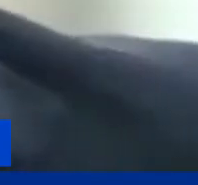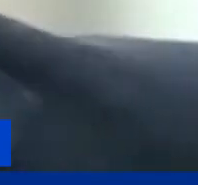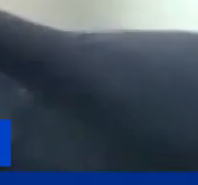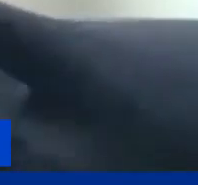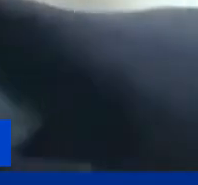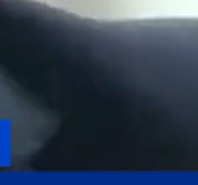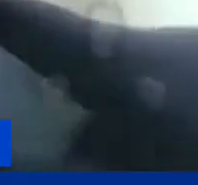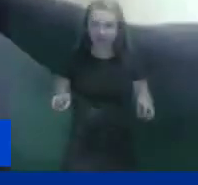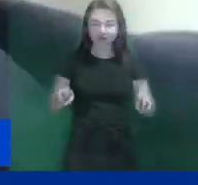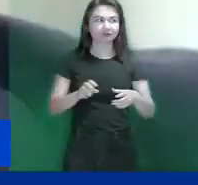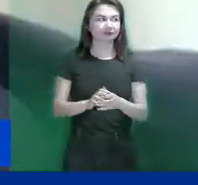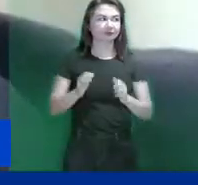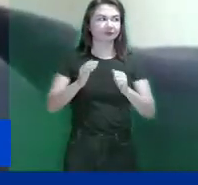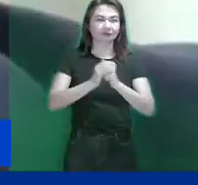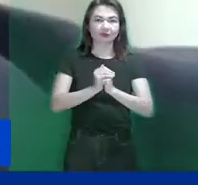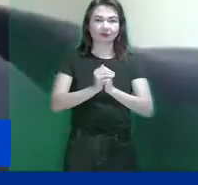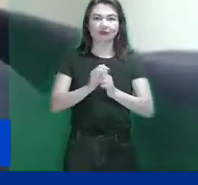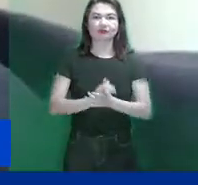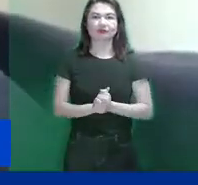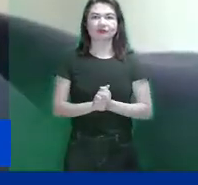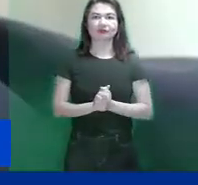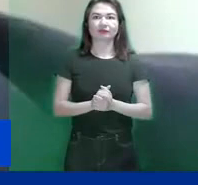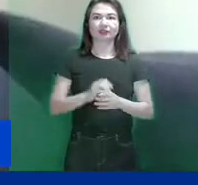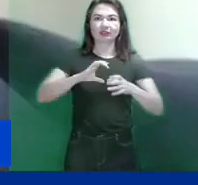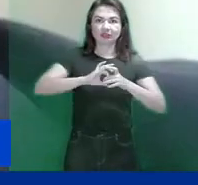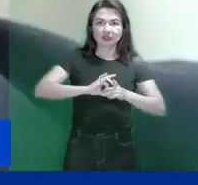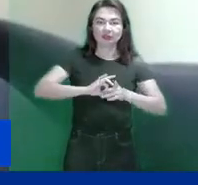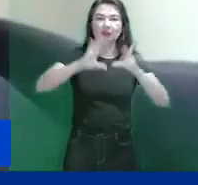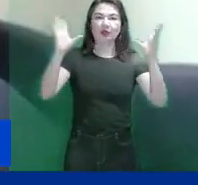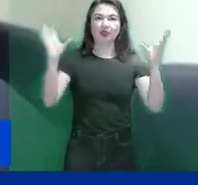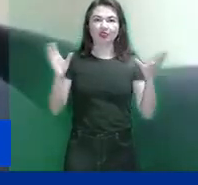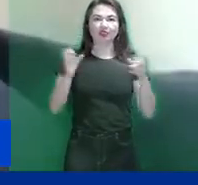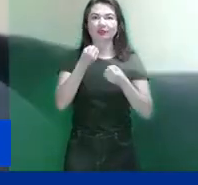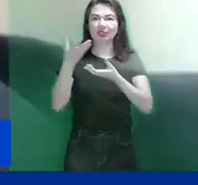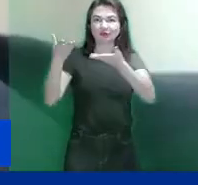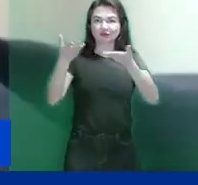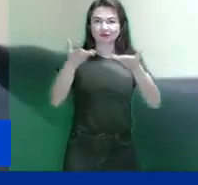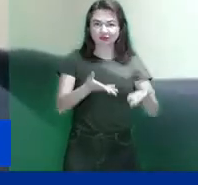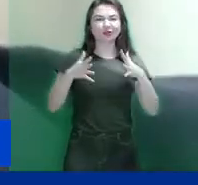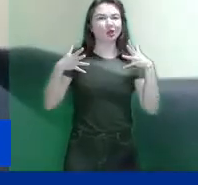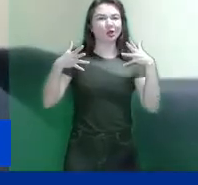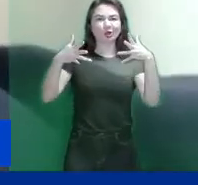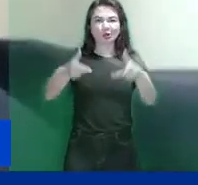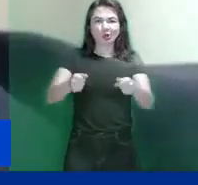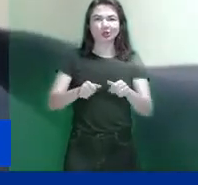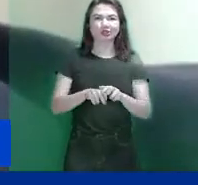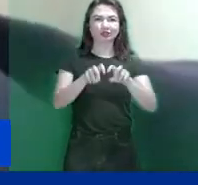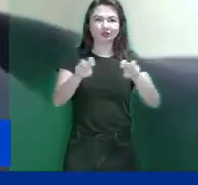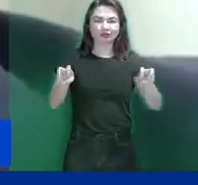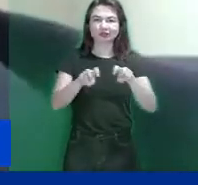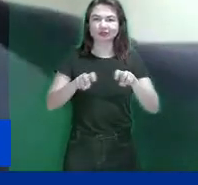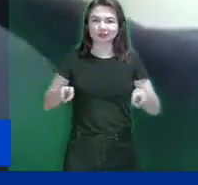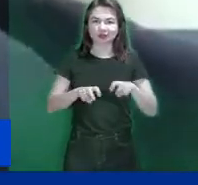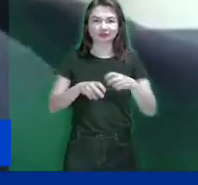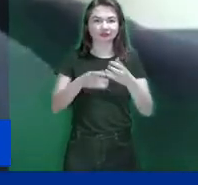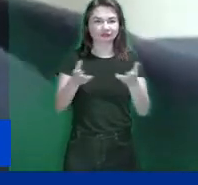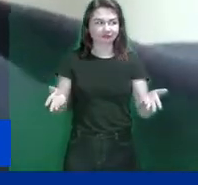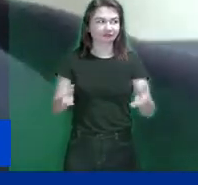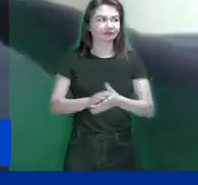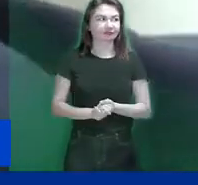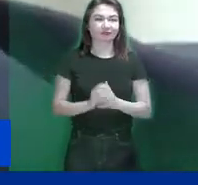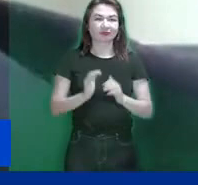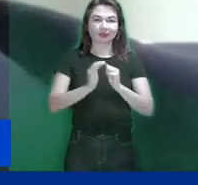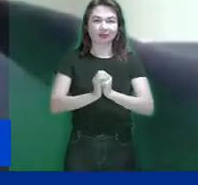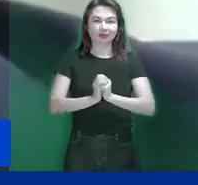Regional ordinária Eleitoral, do Tribunal da TRE. Cidadania, da Democracia. Dou minhas boas-vindas a todos os membros do tribunal,